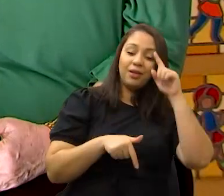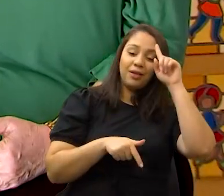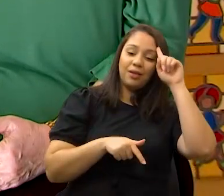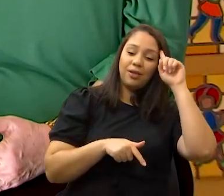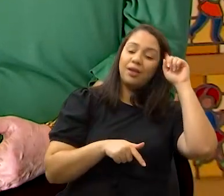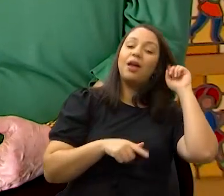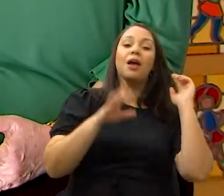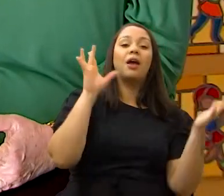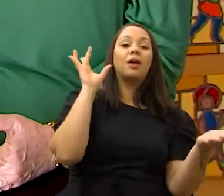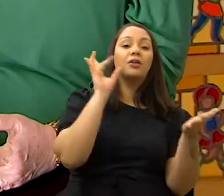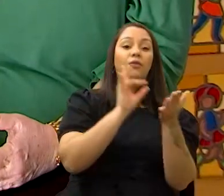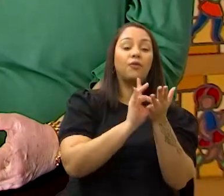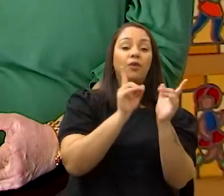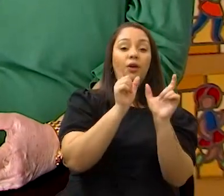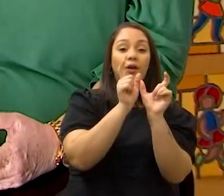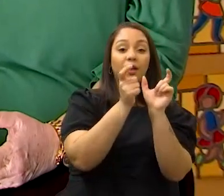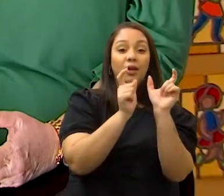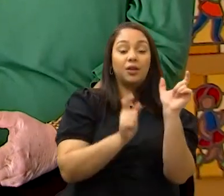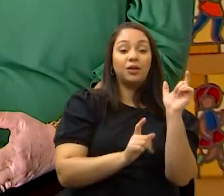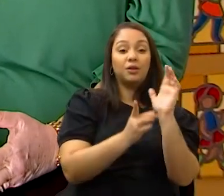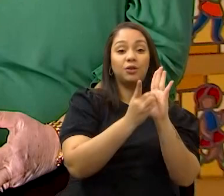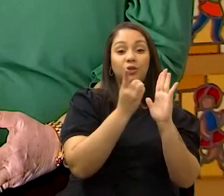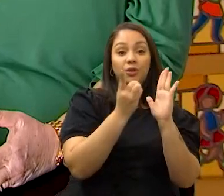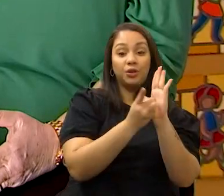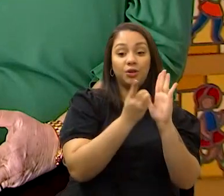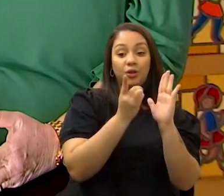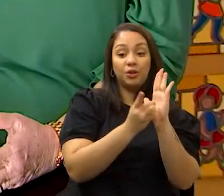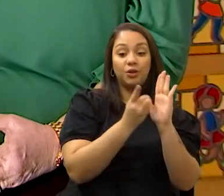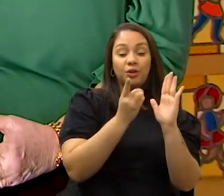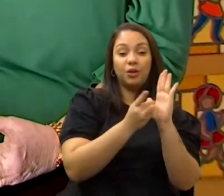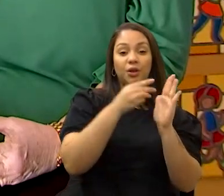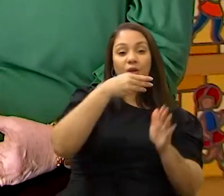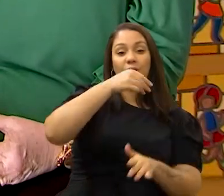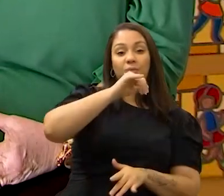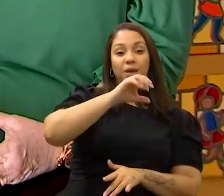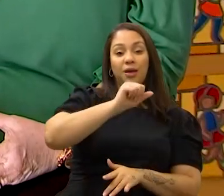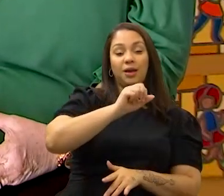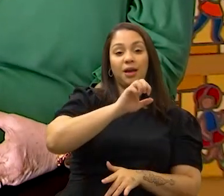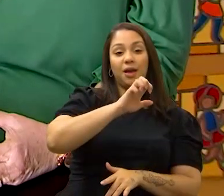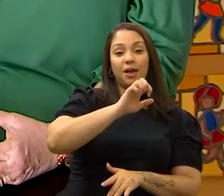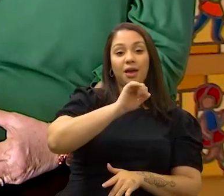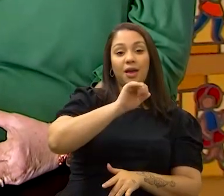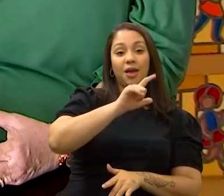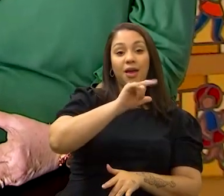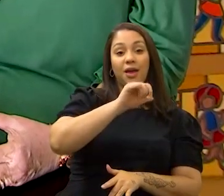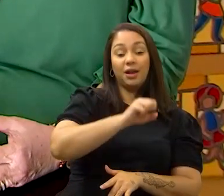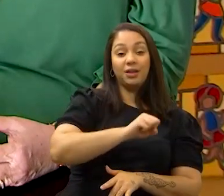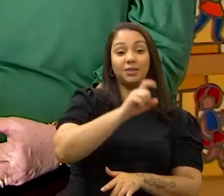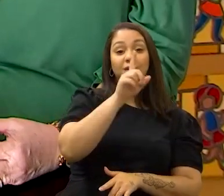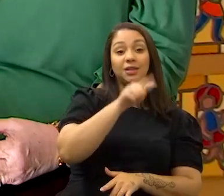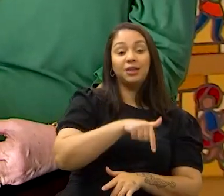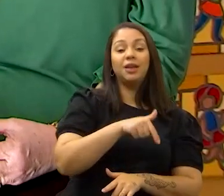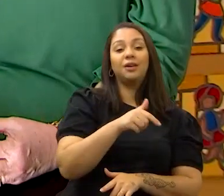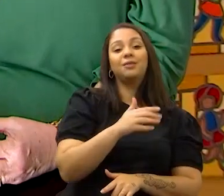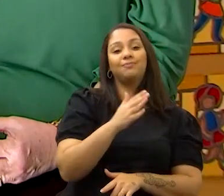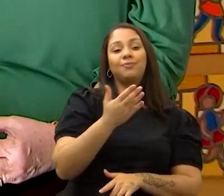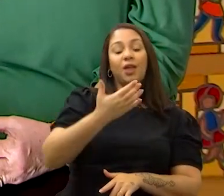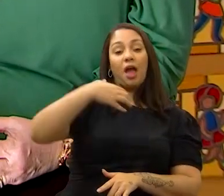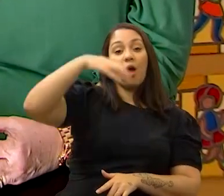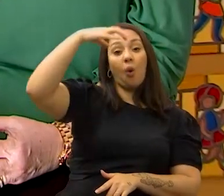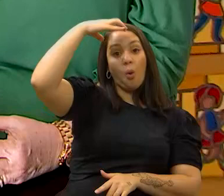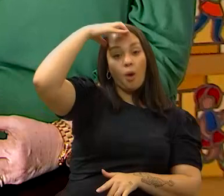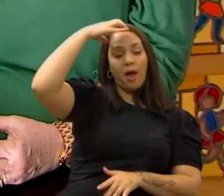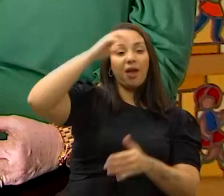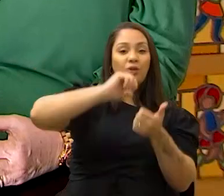Pelé oficializado como verbete do dicionário Michaelis. É o rei do futebol, né, que